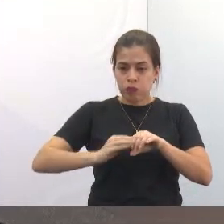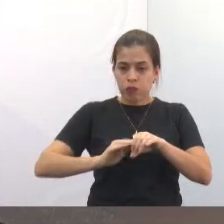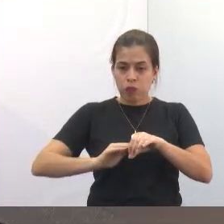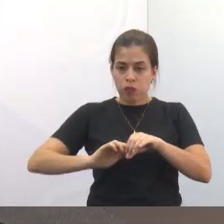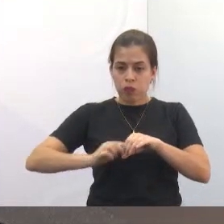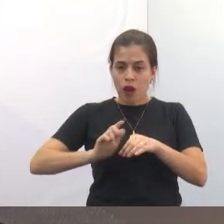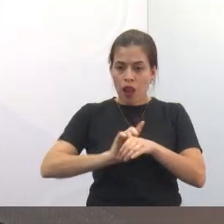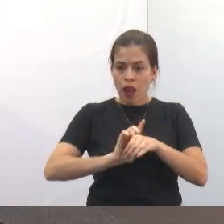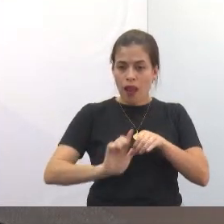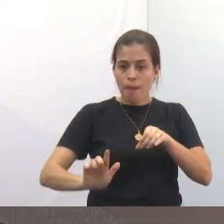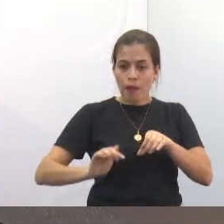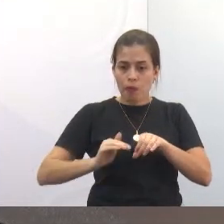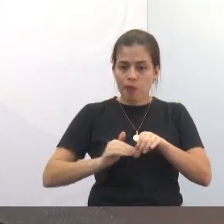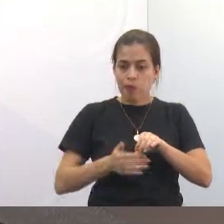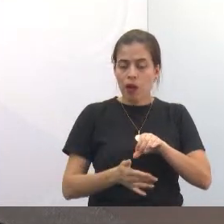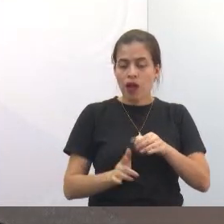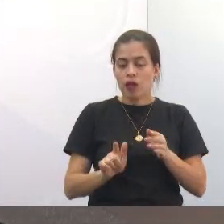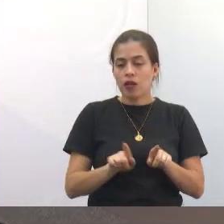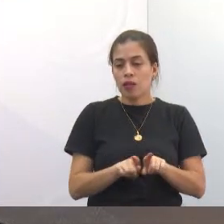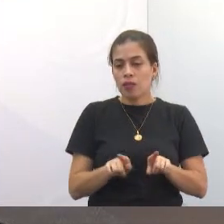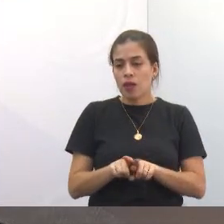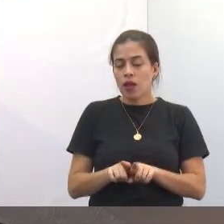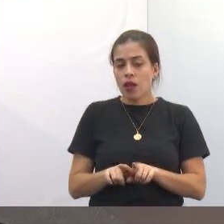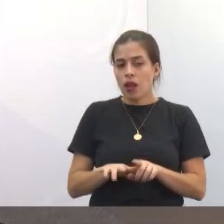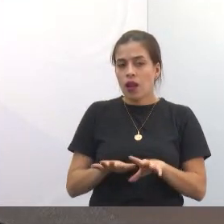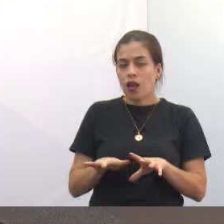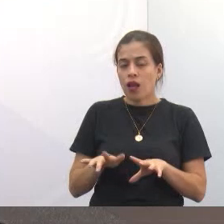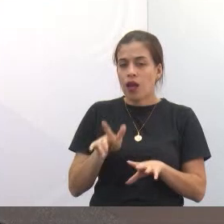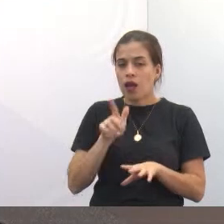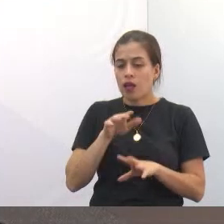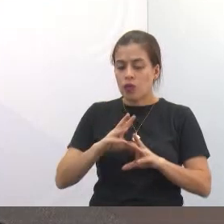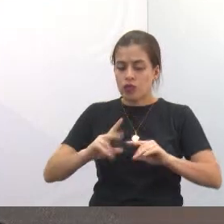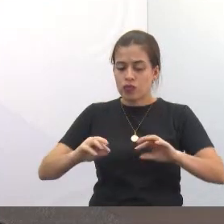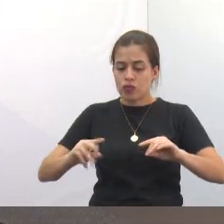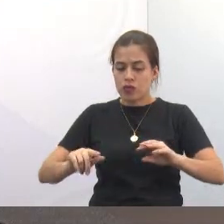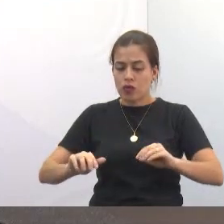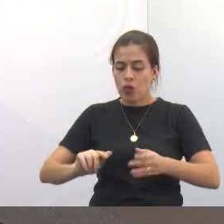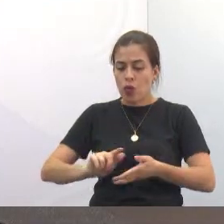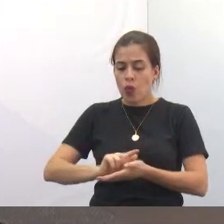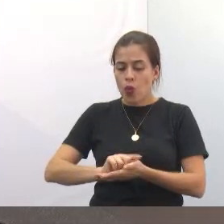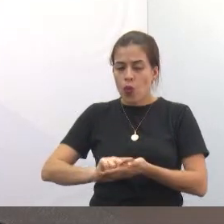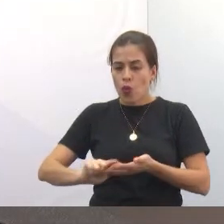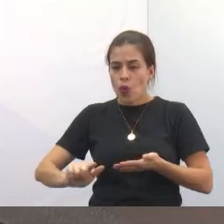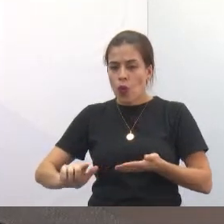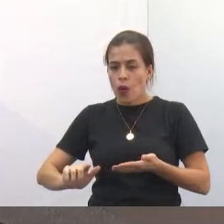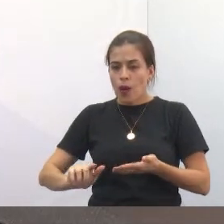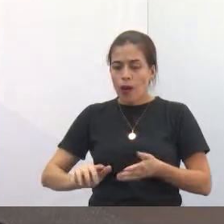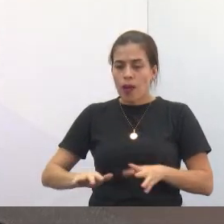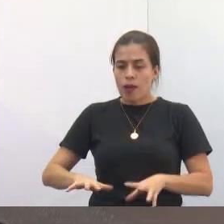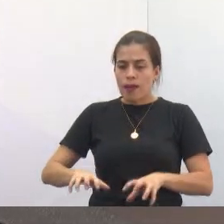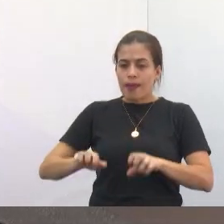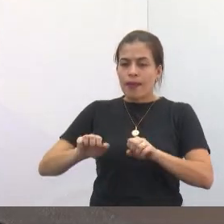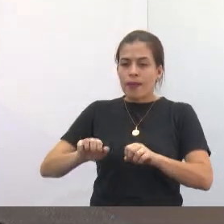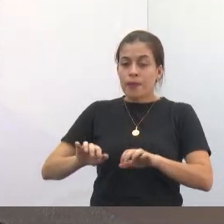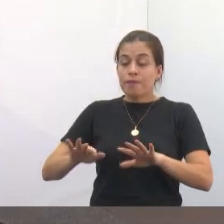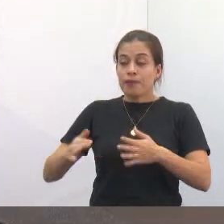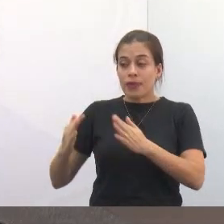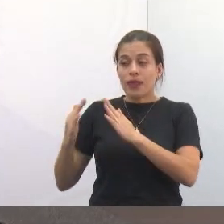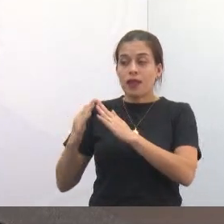desobstrução e a secagem do solo. Alguns imóveis vieram a ceder.